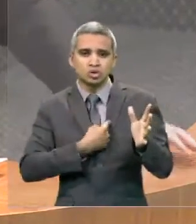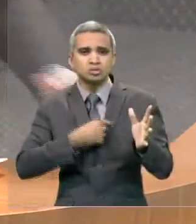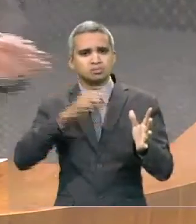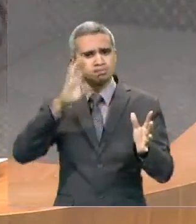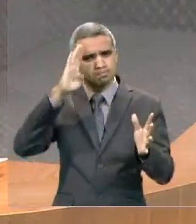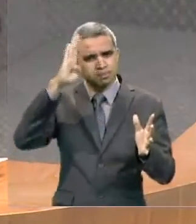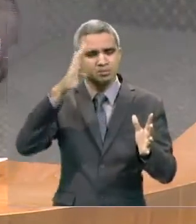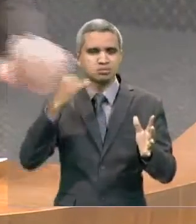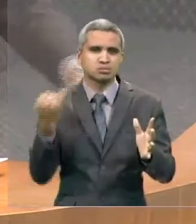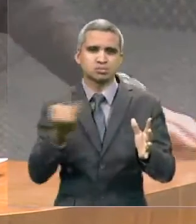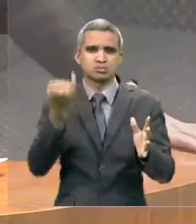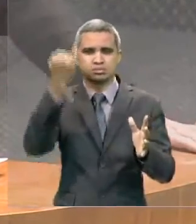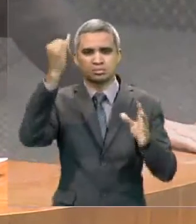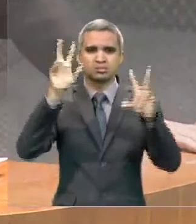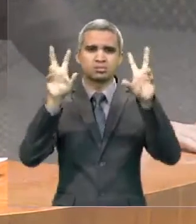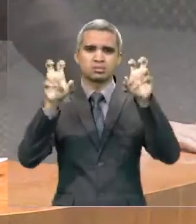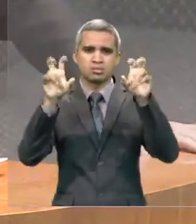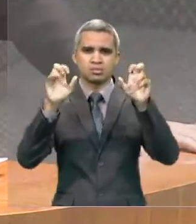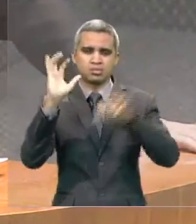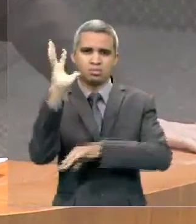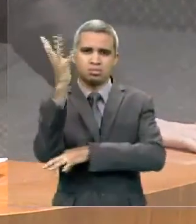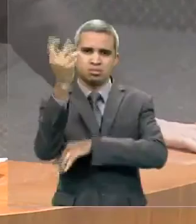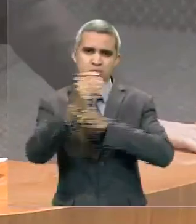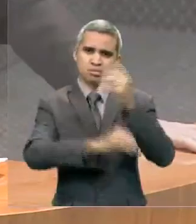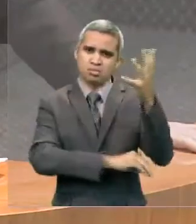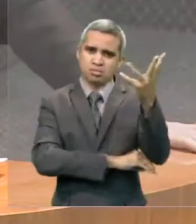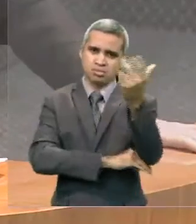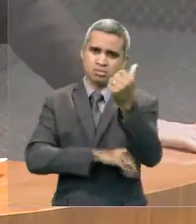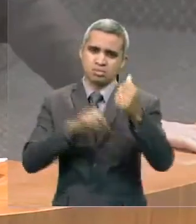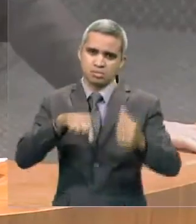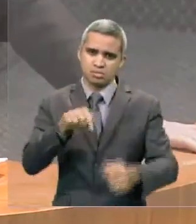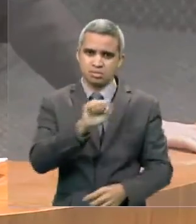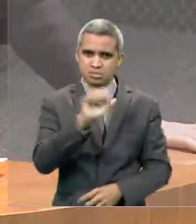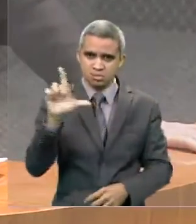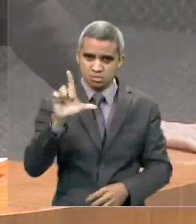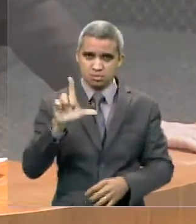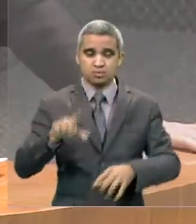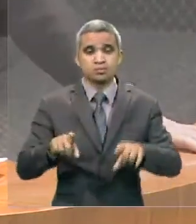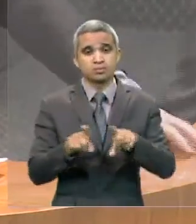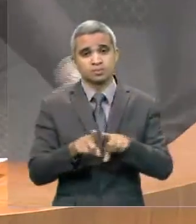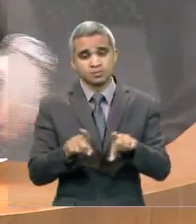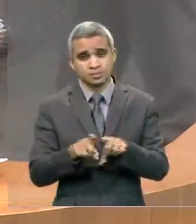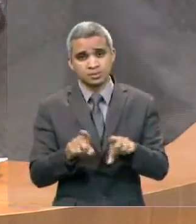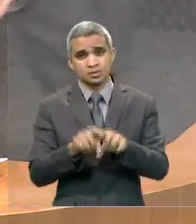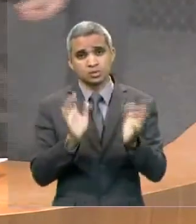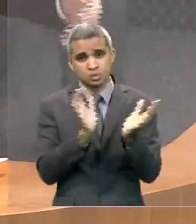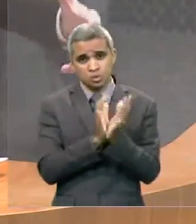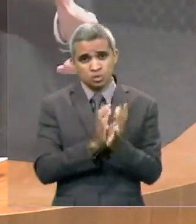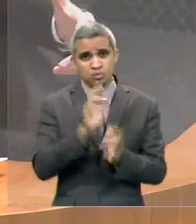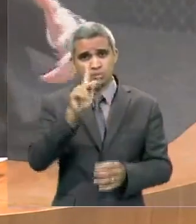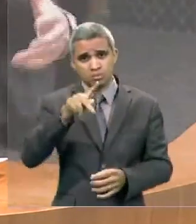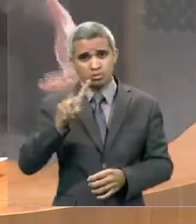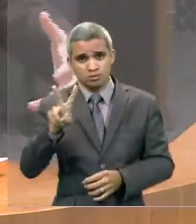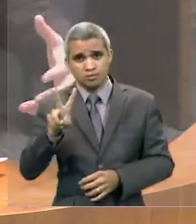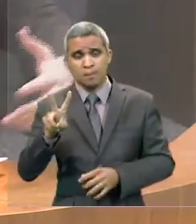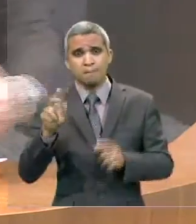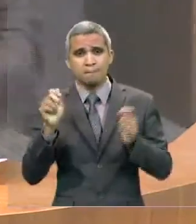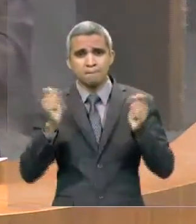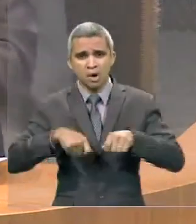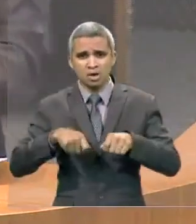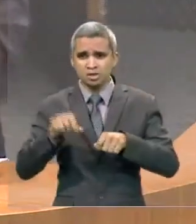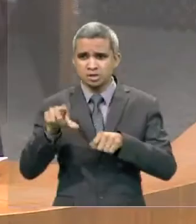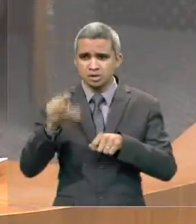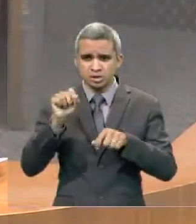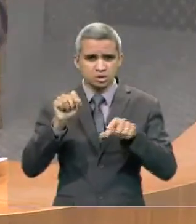Ilha. E também é uma oportunidade para que o Partido Verde possa escolher quem